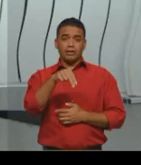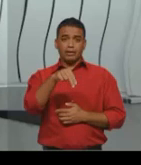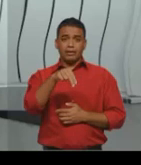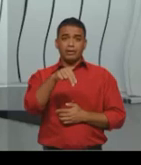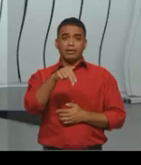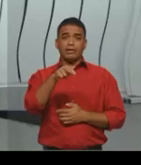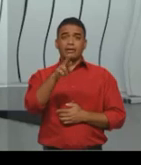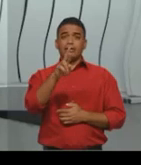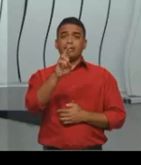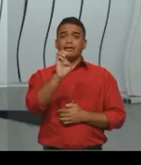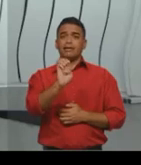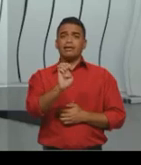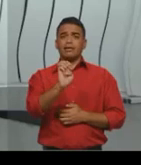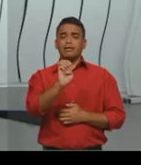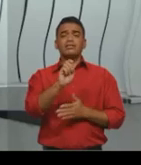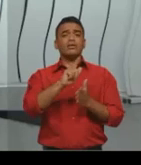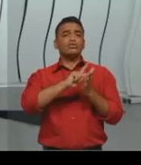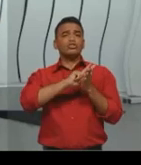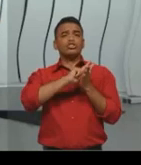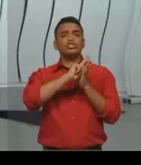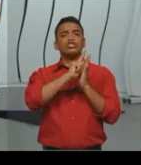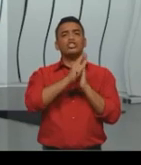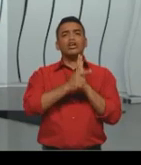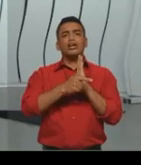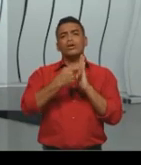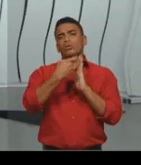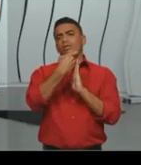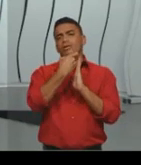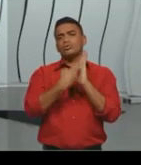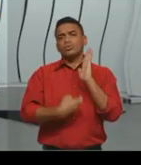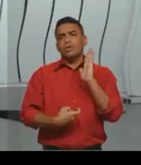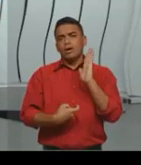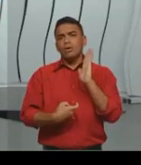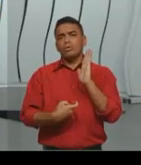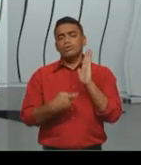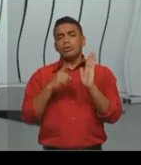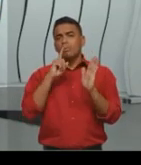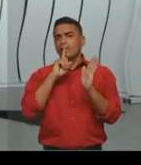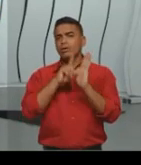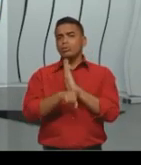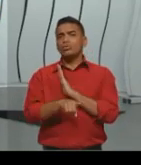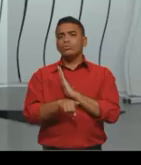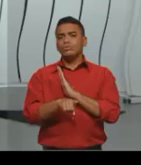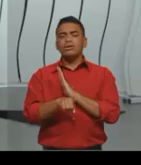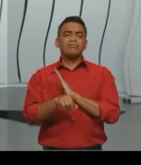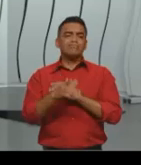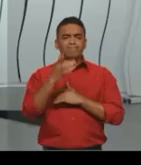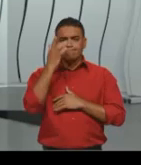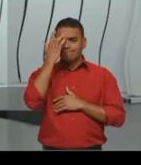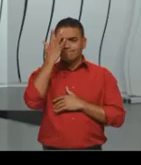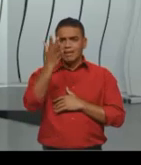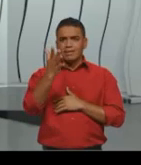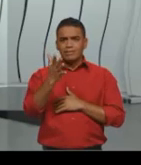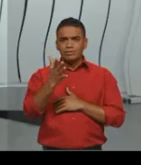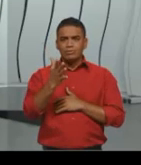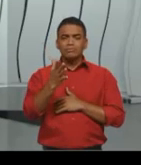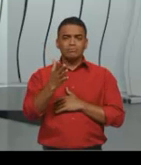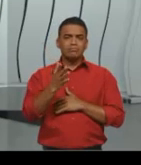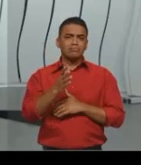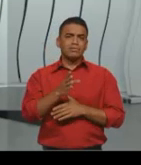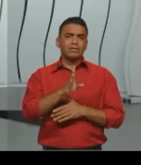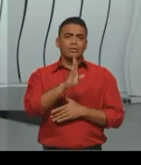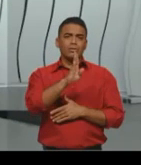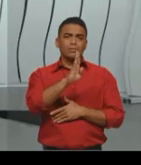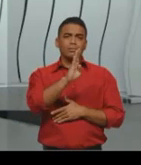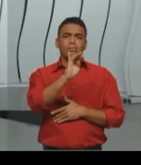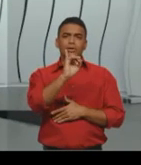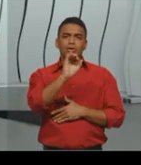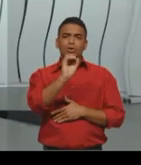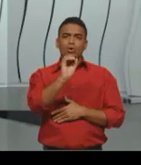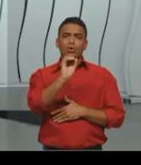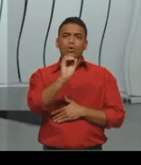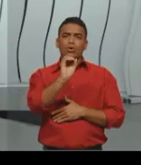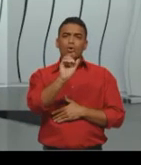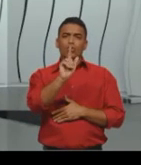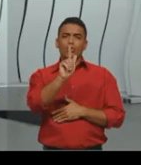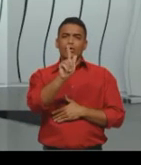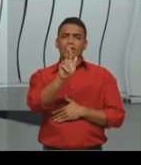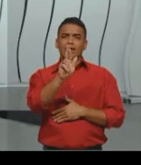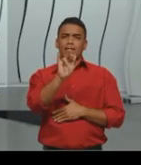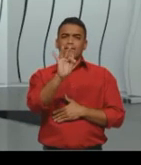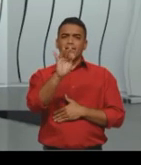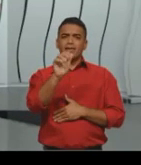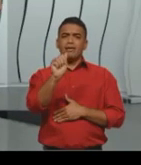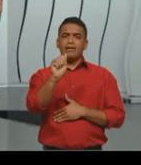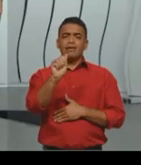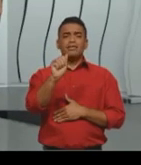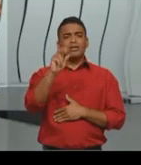Qual é o gênero do texto? Então, a pergunta do Pet também é fácil de responder. Biography, uma biografia, né? Então,